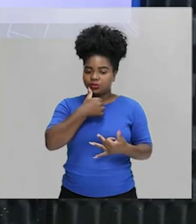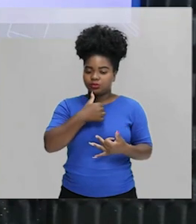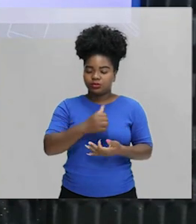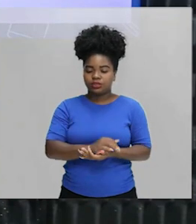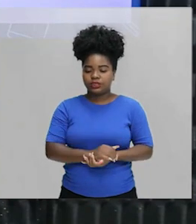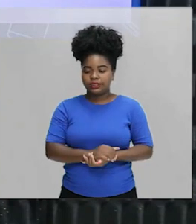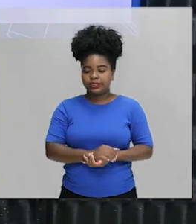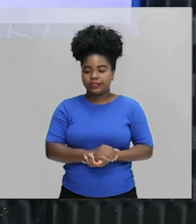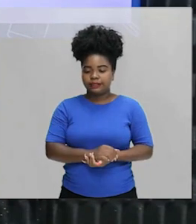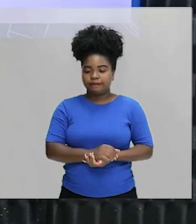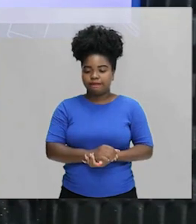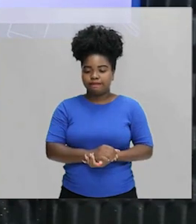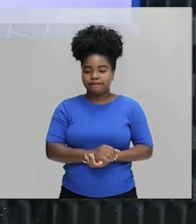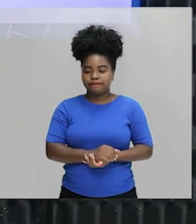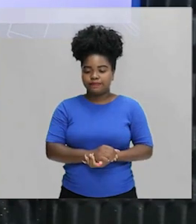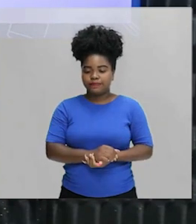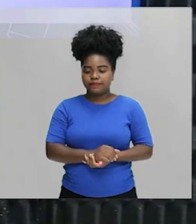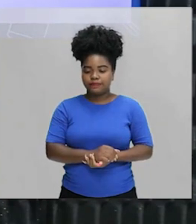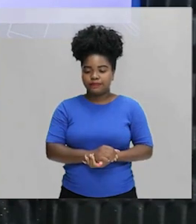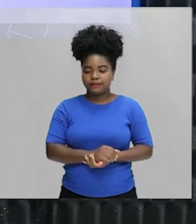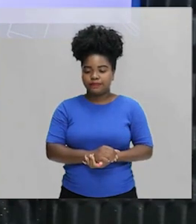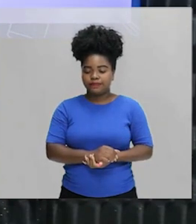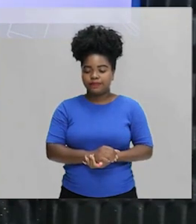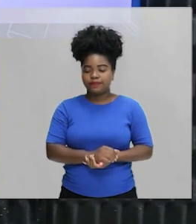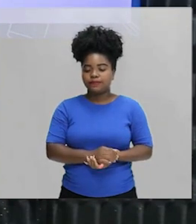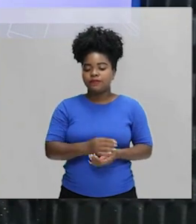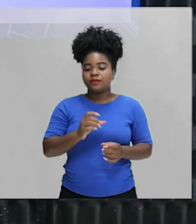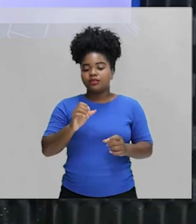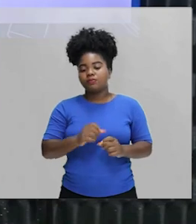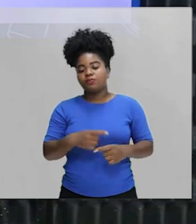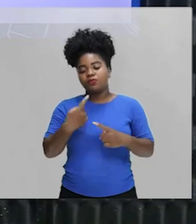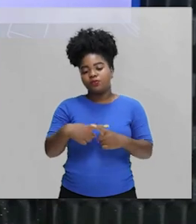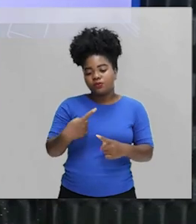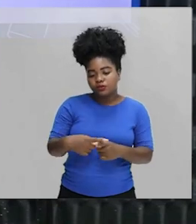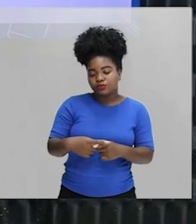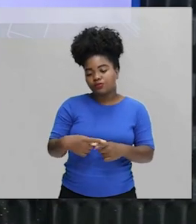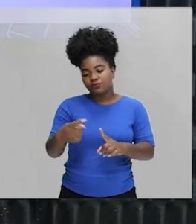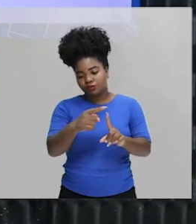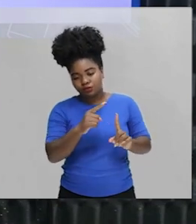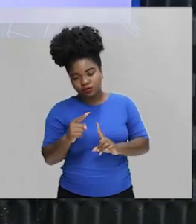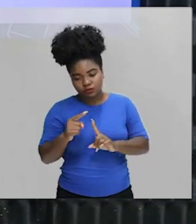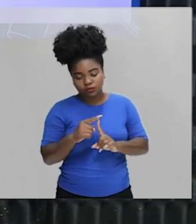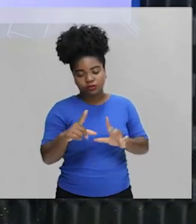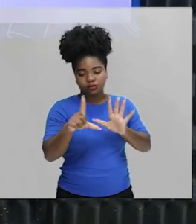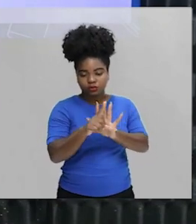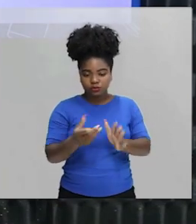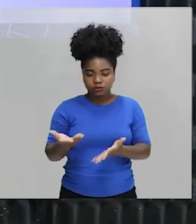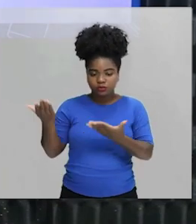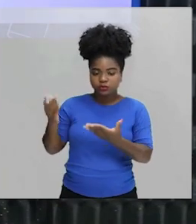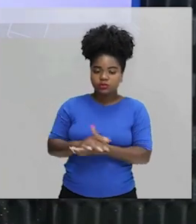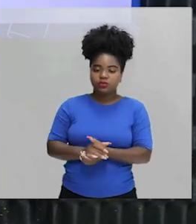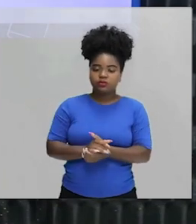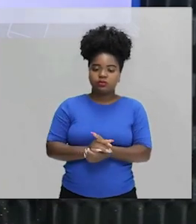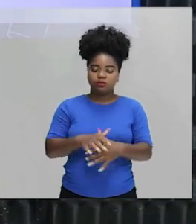Ok justamente o modelo atômico de rutf ele traça rotas eh para o movimento do